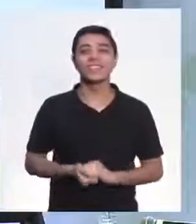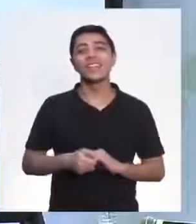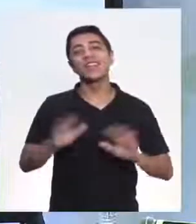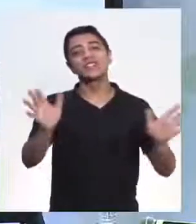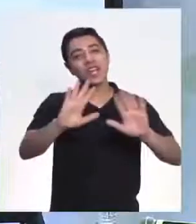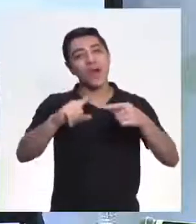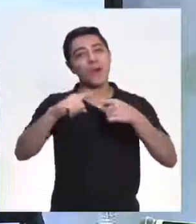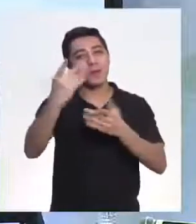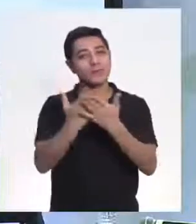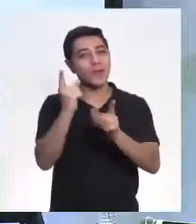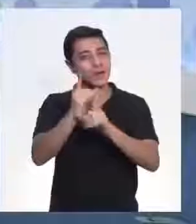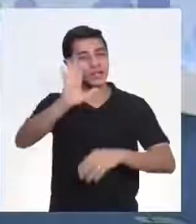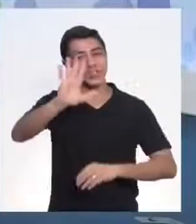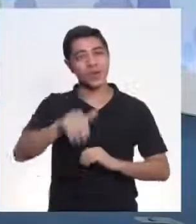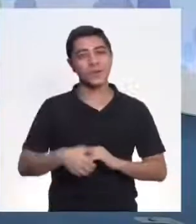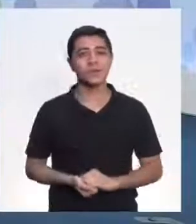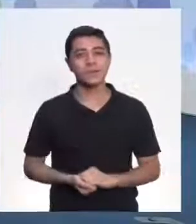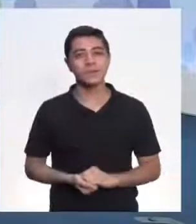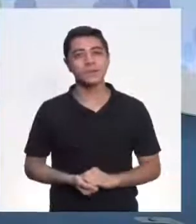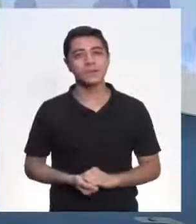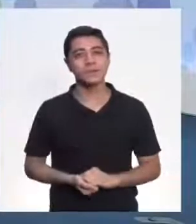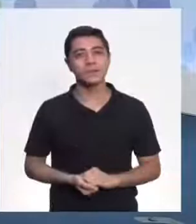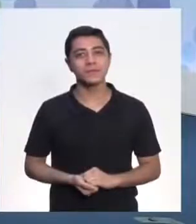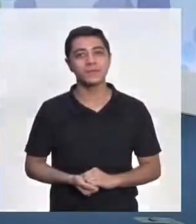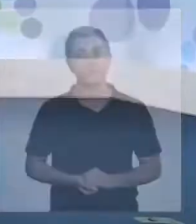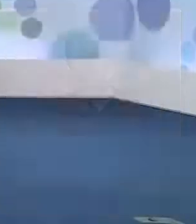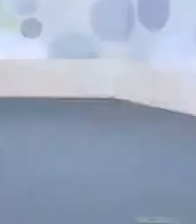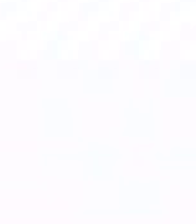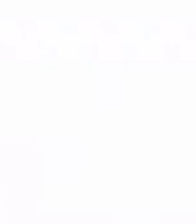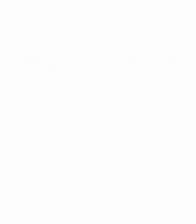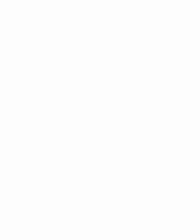a próxima aula. Tchauzinho.